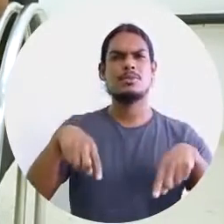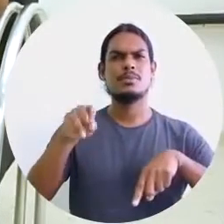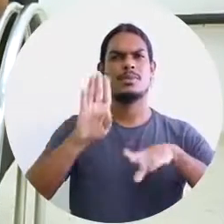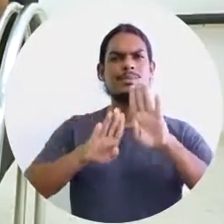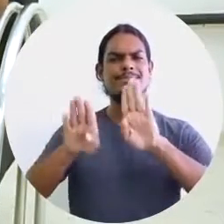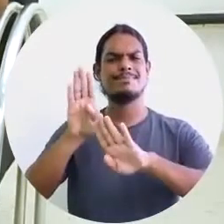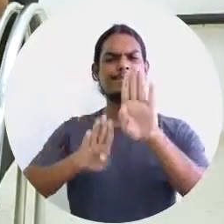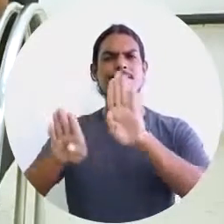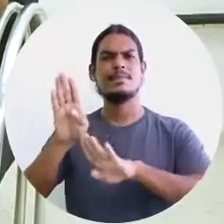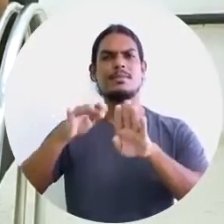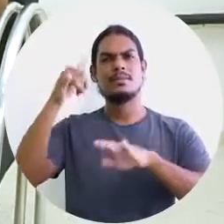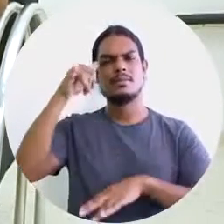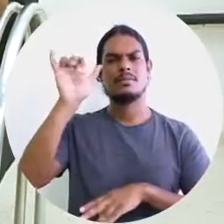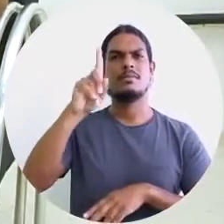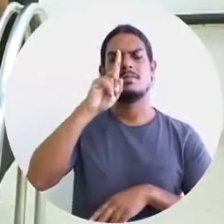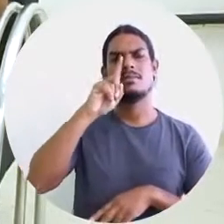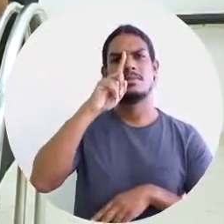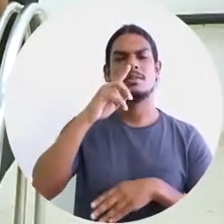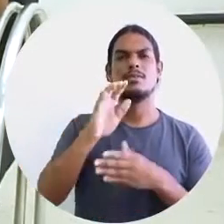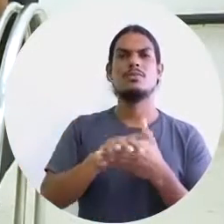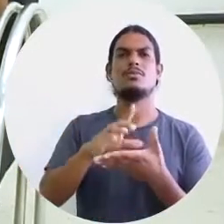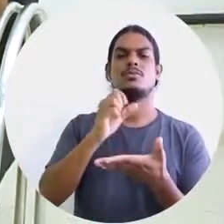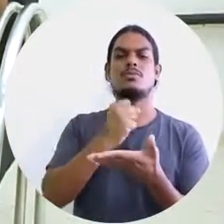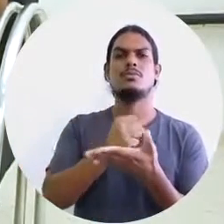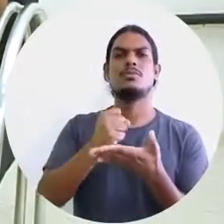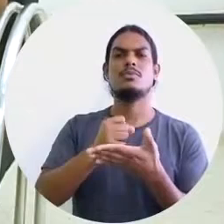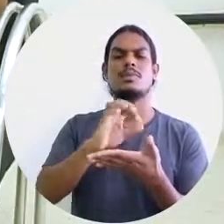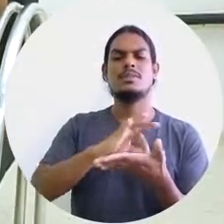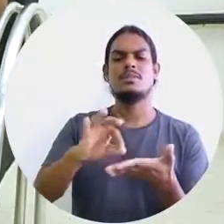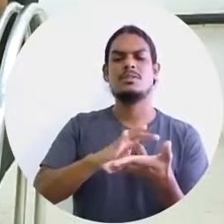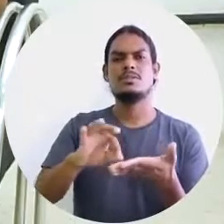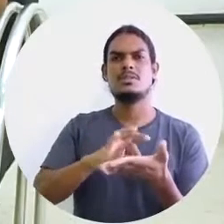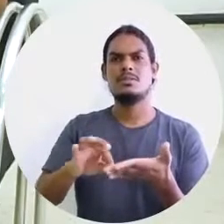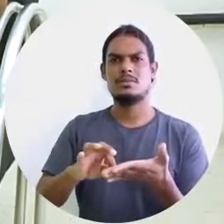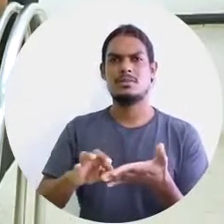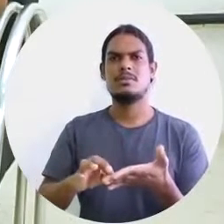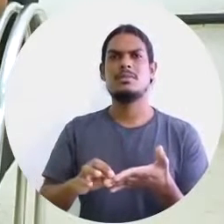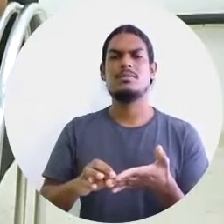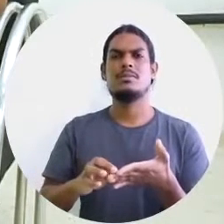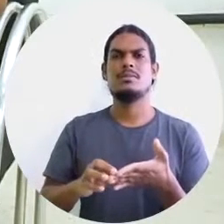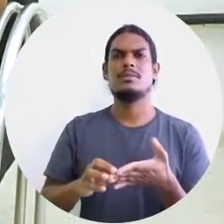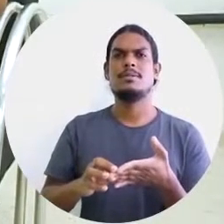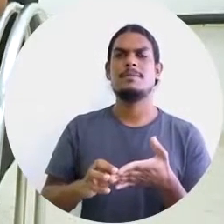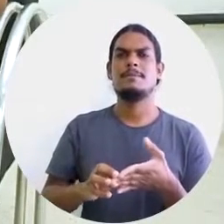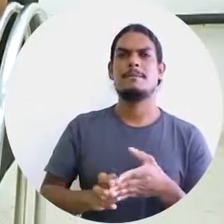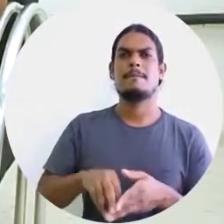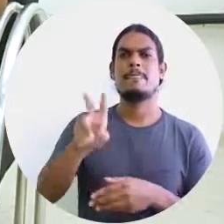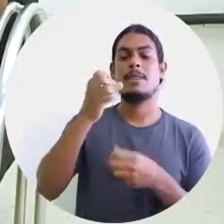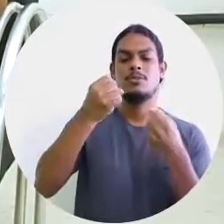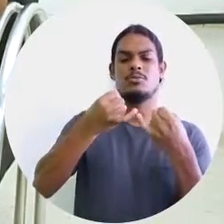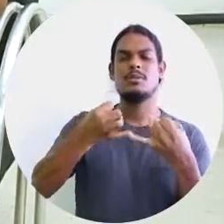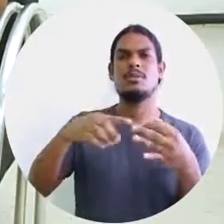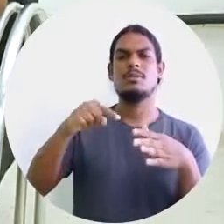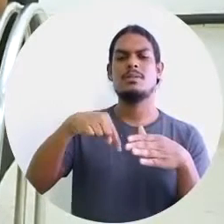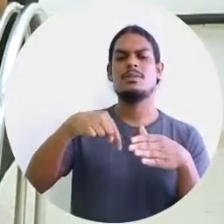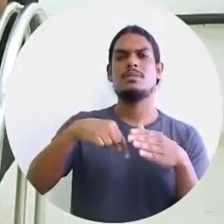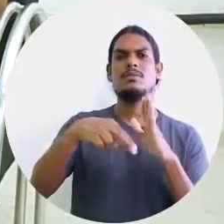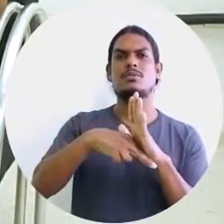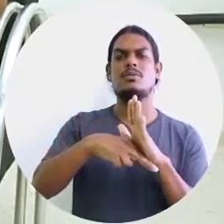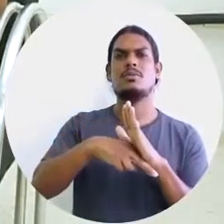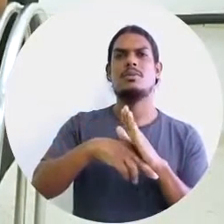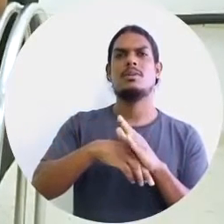documento oficial escrito. Positivo. Nele constam essas proteções, essas possíveis